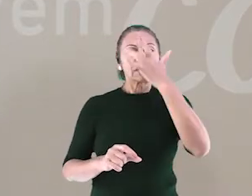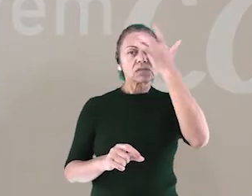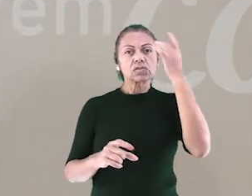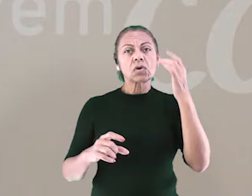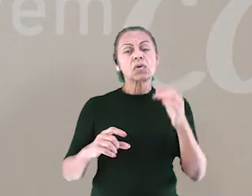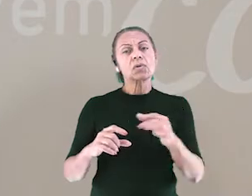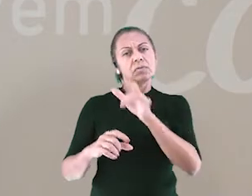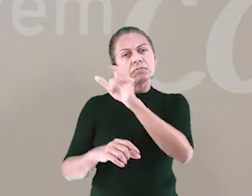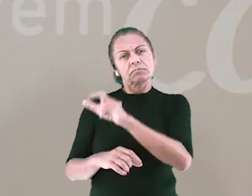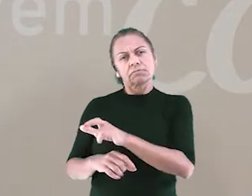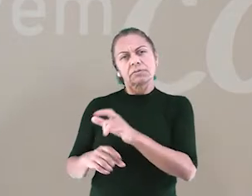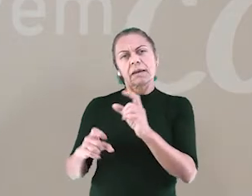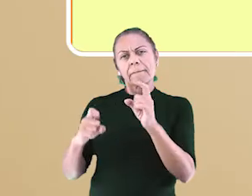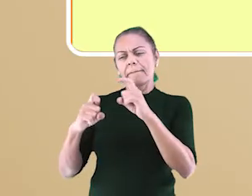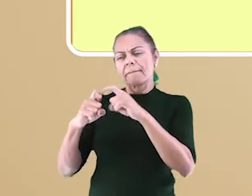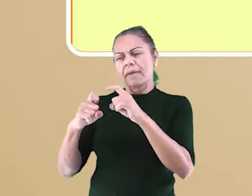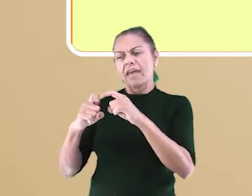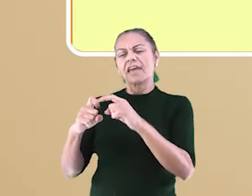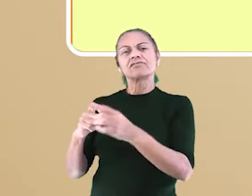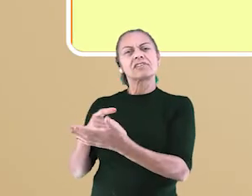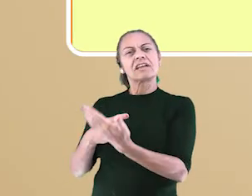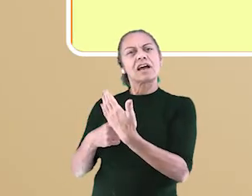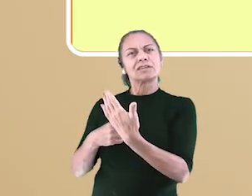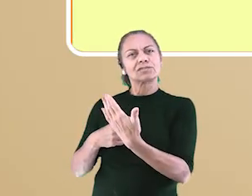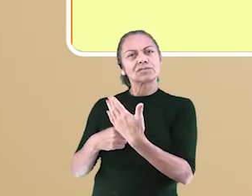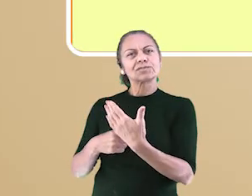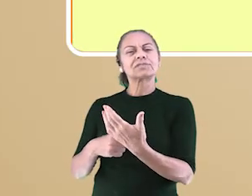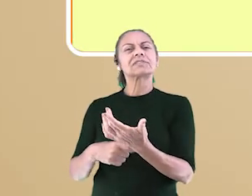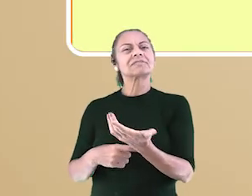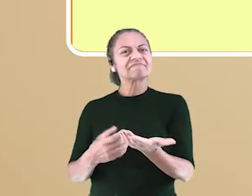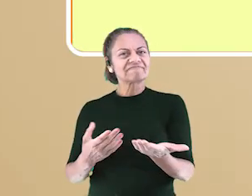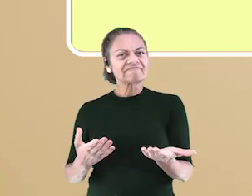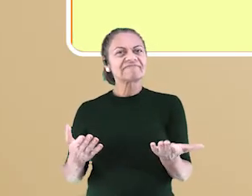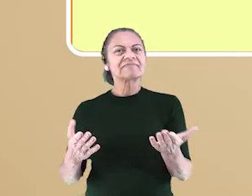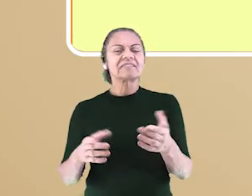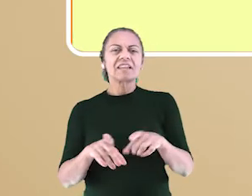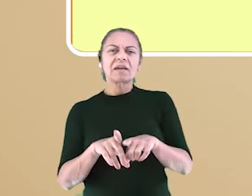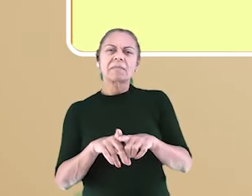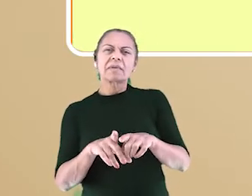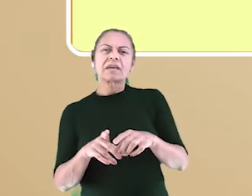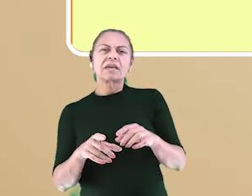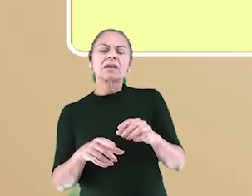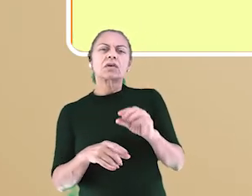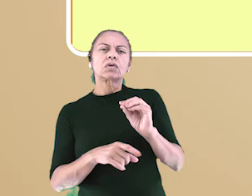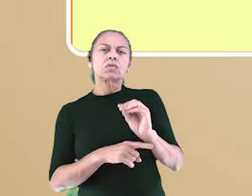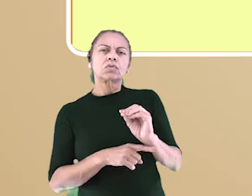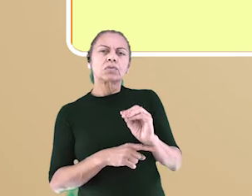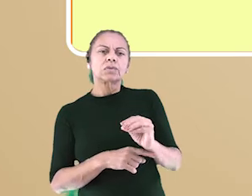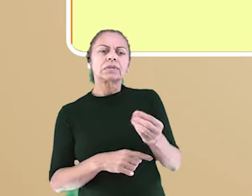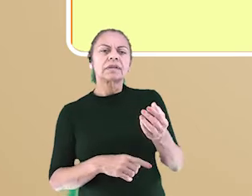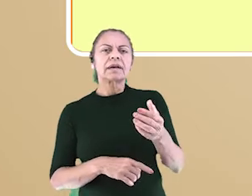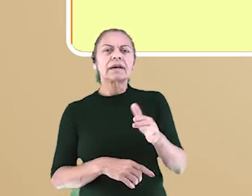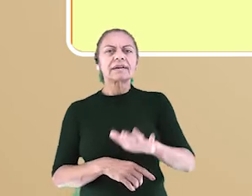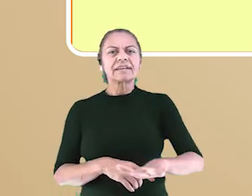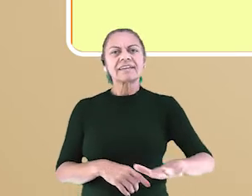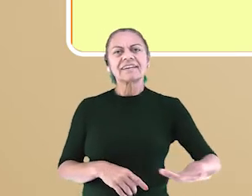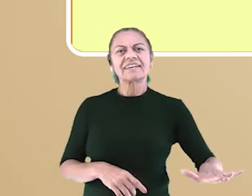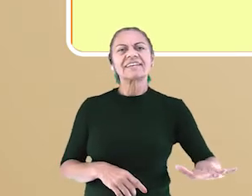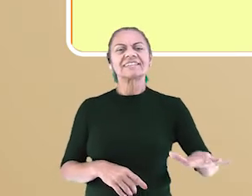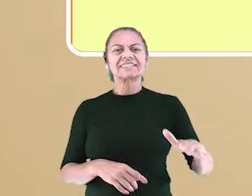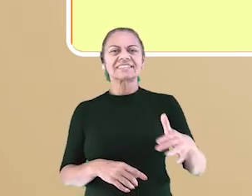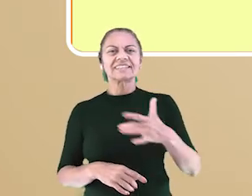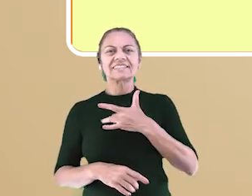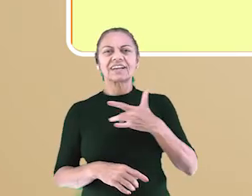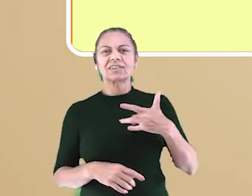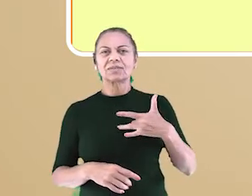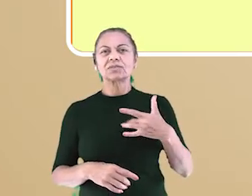ser acompanhada pelo médico. Eles são pessoas que trabalham em hospitais ou em clínicas. Os médicos que cuidam da saúde